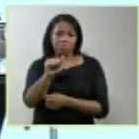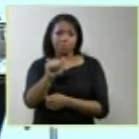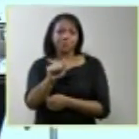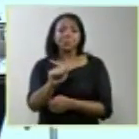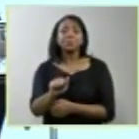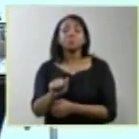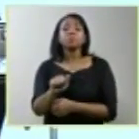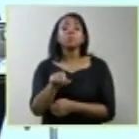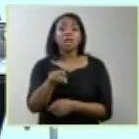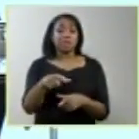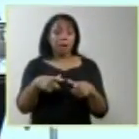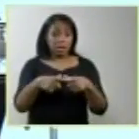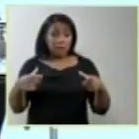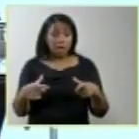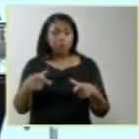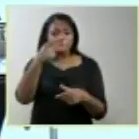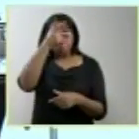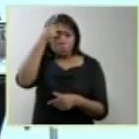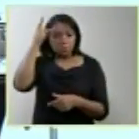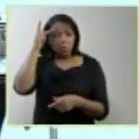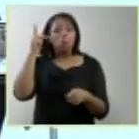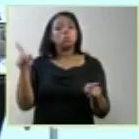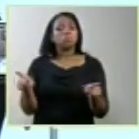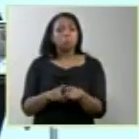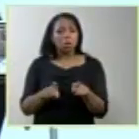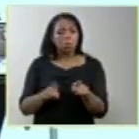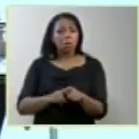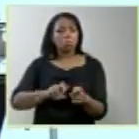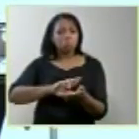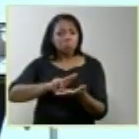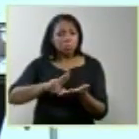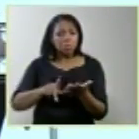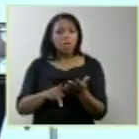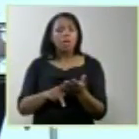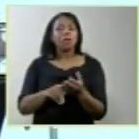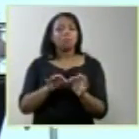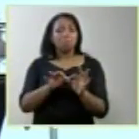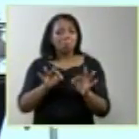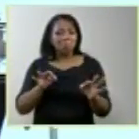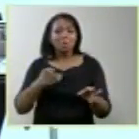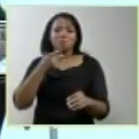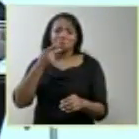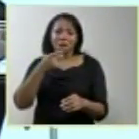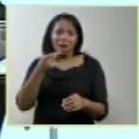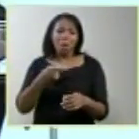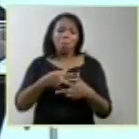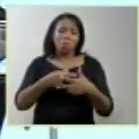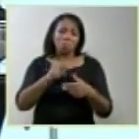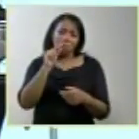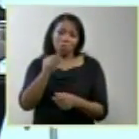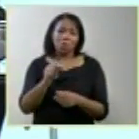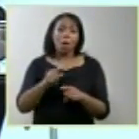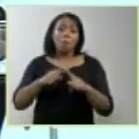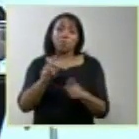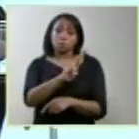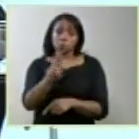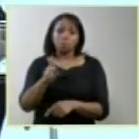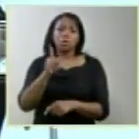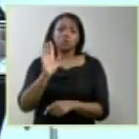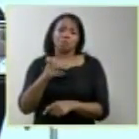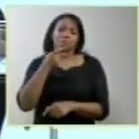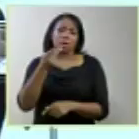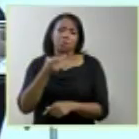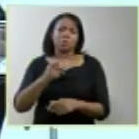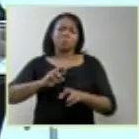anencefalia. E a grande maioria é multifatorial. Eu vou me estender um pouquinho depois sobre multifatoriedade, mas o nome já diz tudo, né?